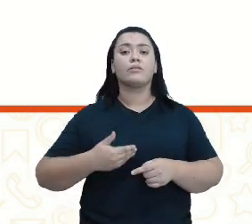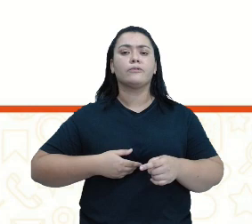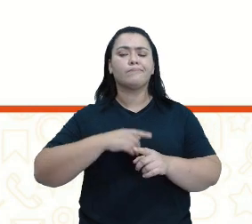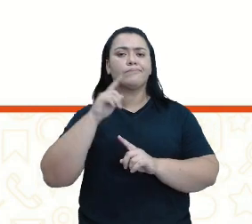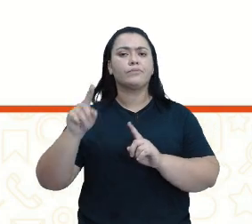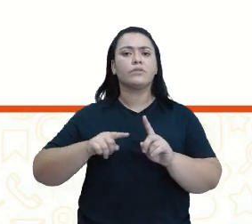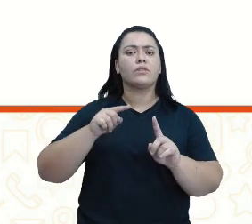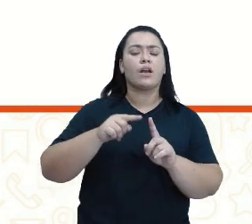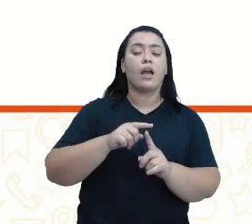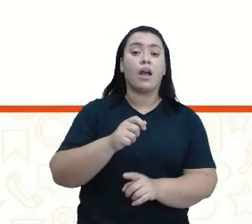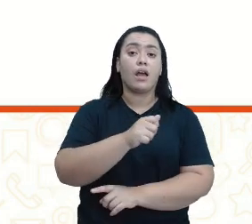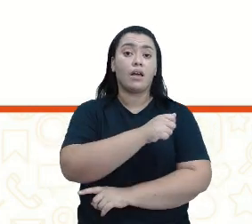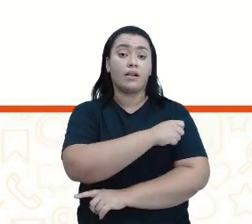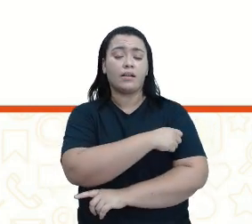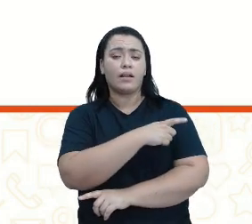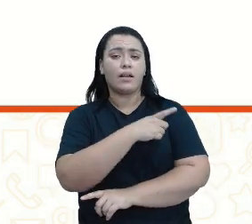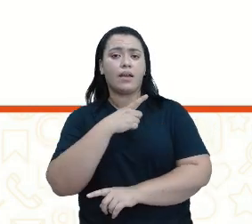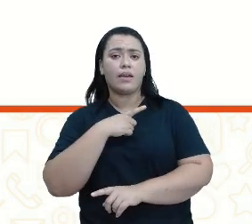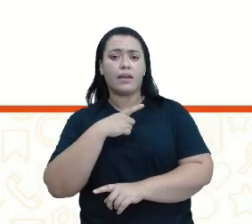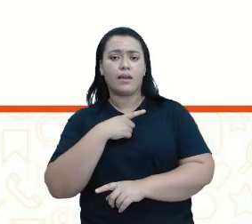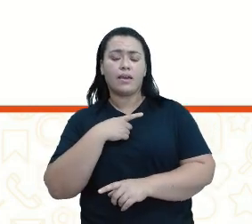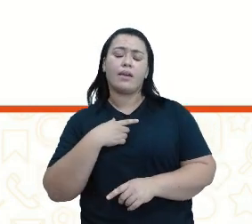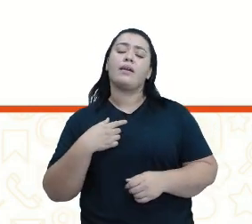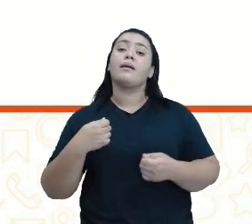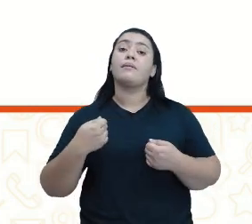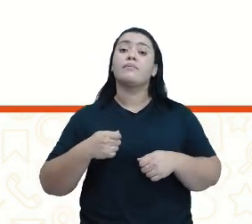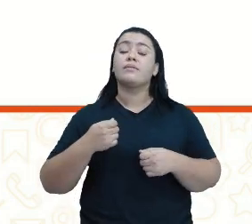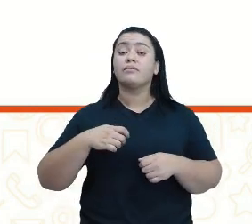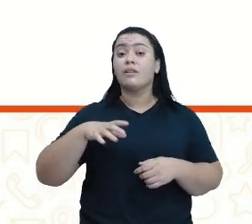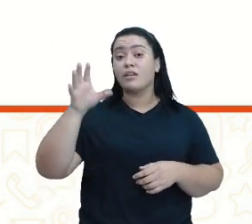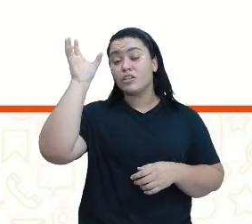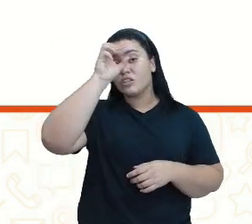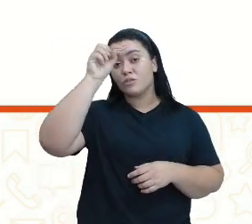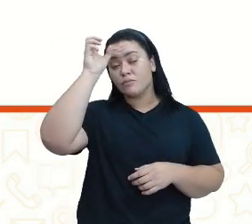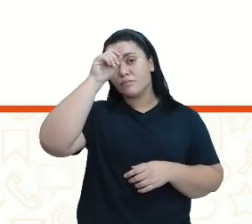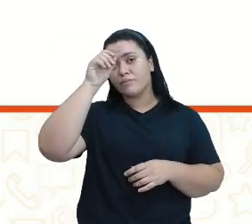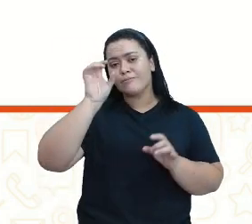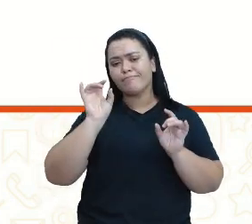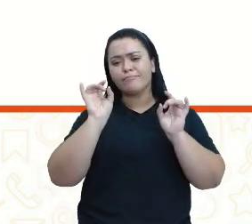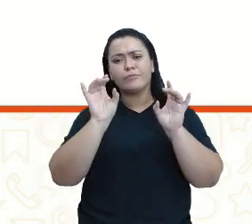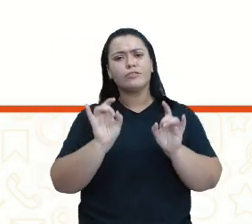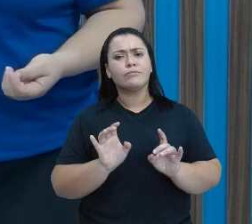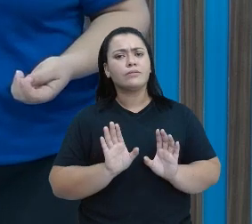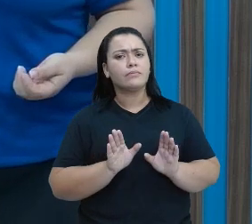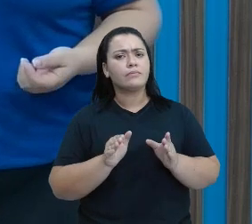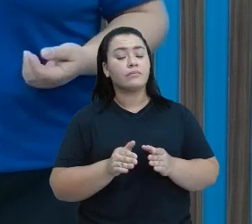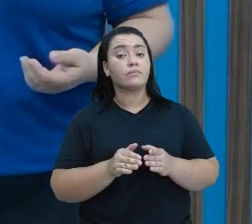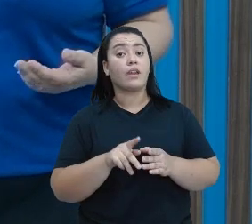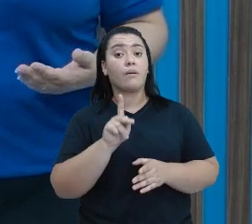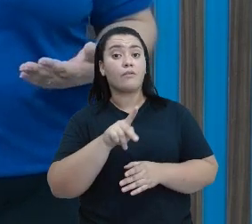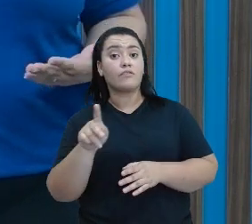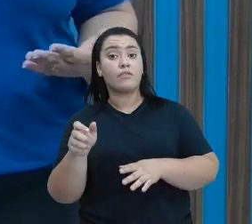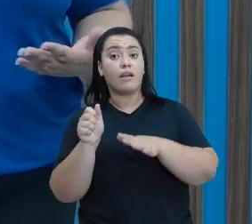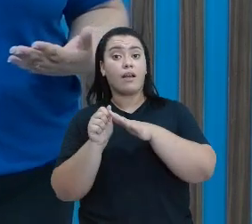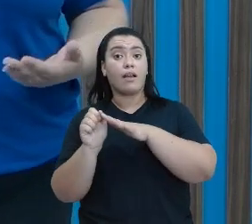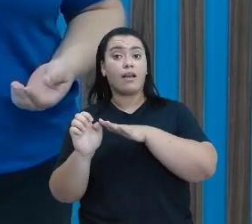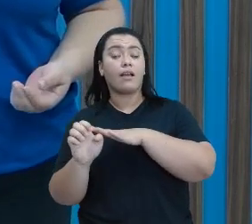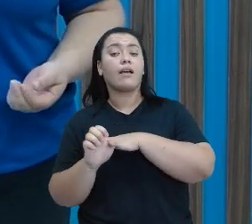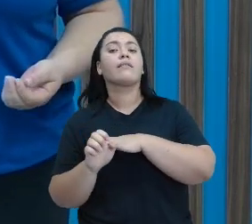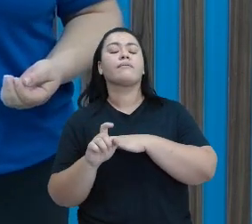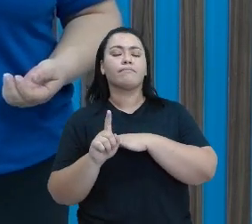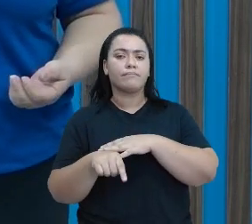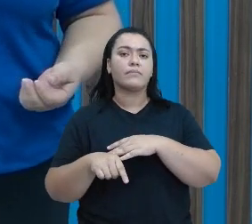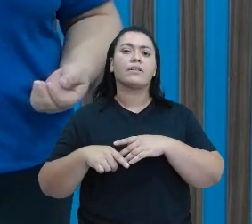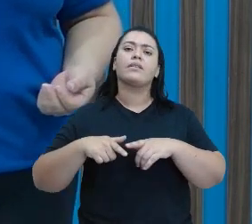direcionada a estudantes que têm necessidades específicas de aprendizagem. Então, o professor do AEE, ele vai